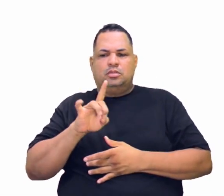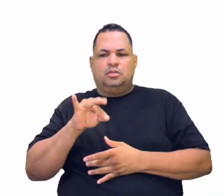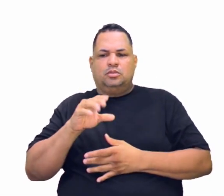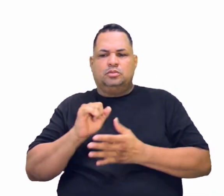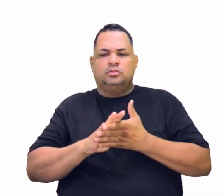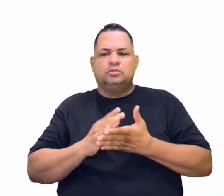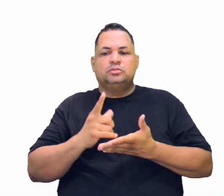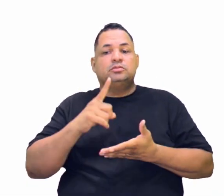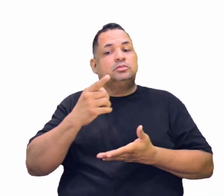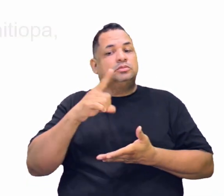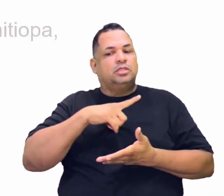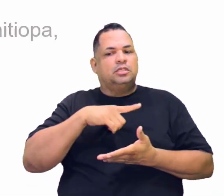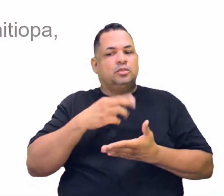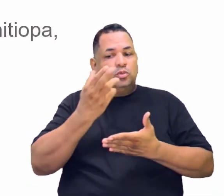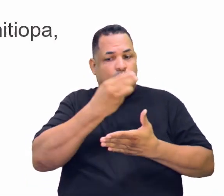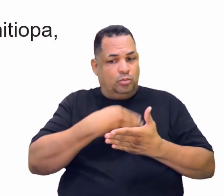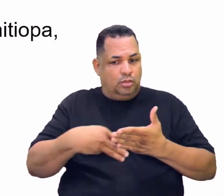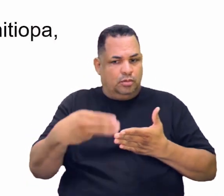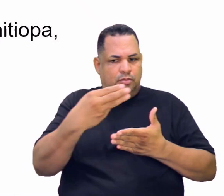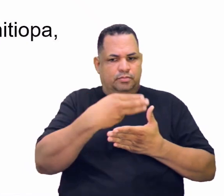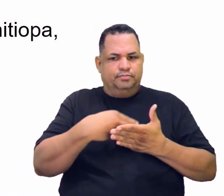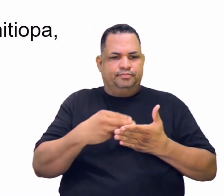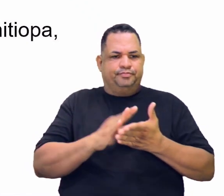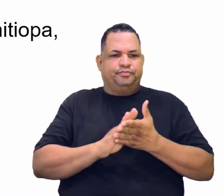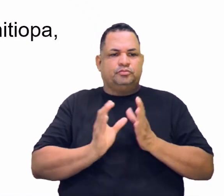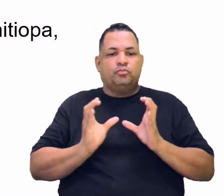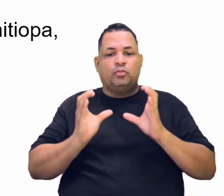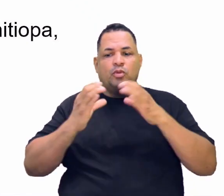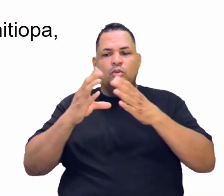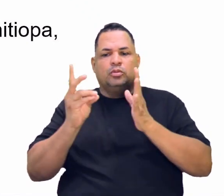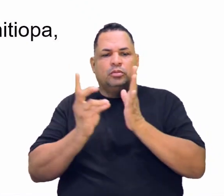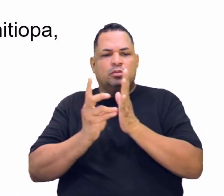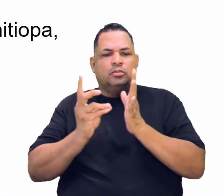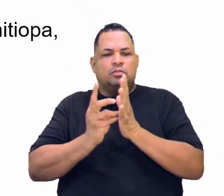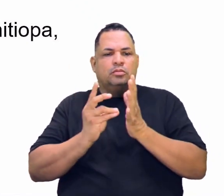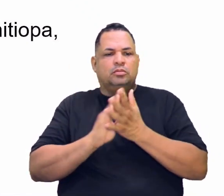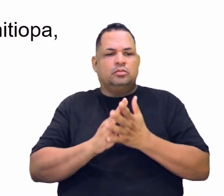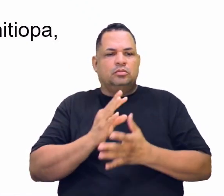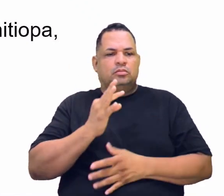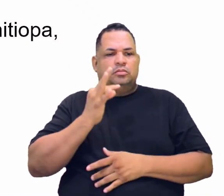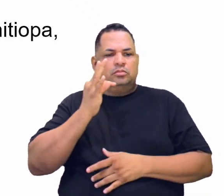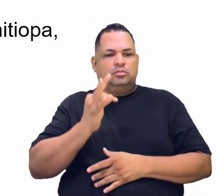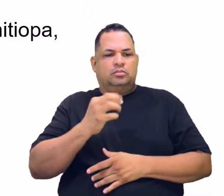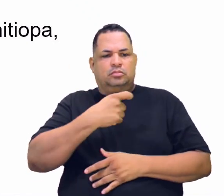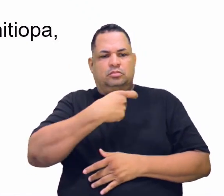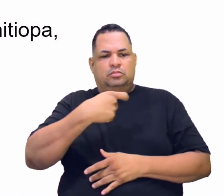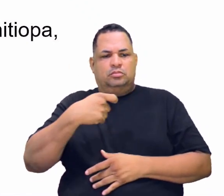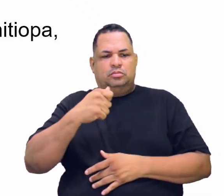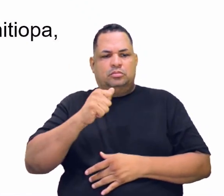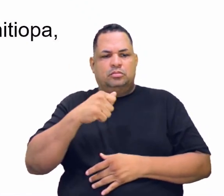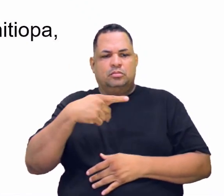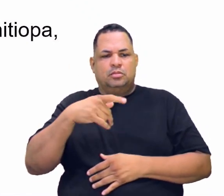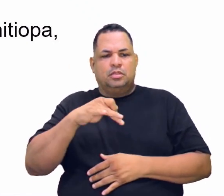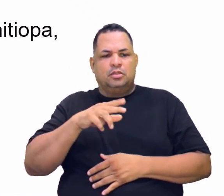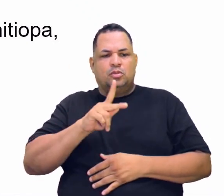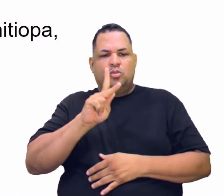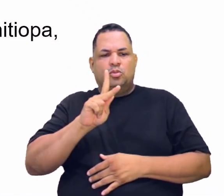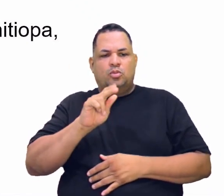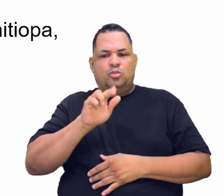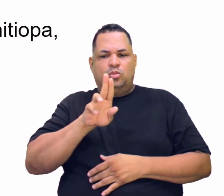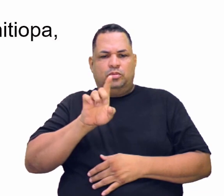no mapa. Uma outra tribo são os Texapacura. Os